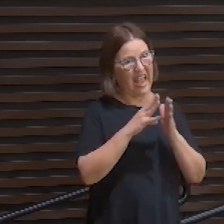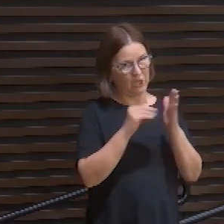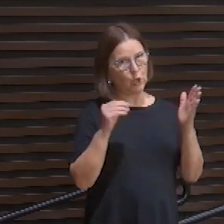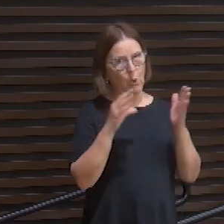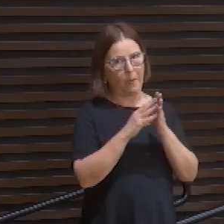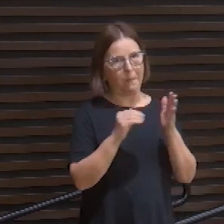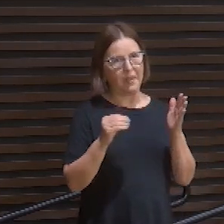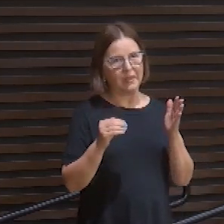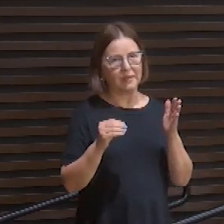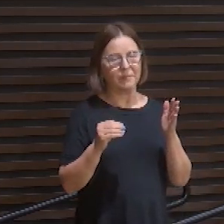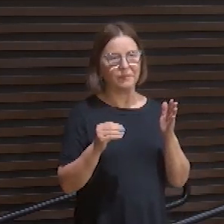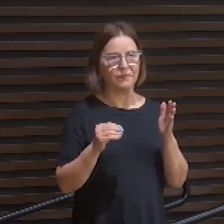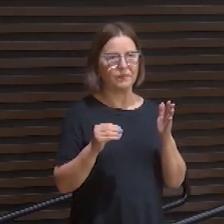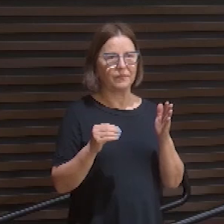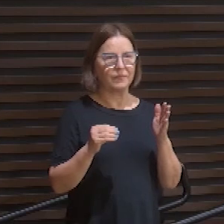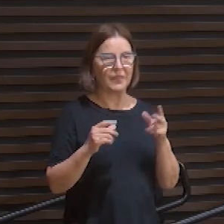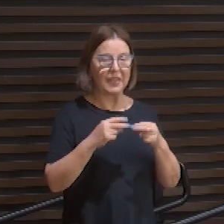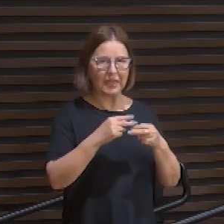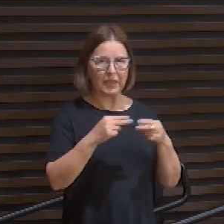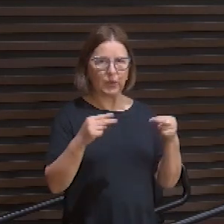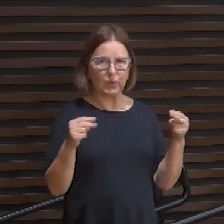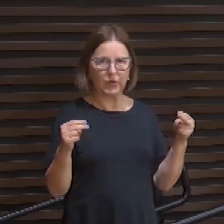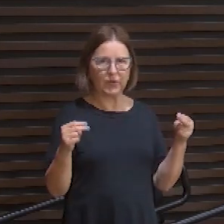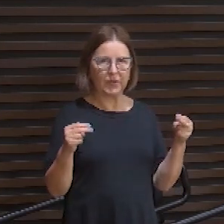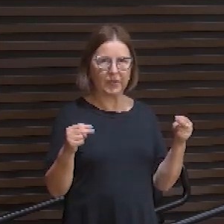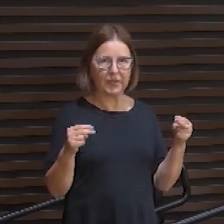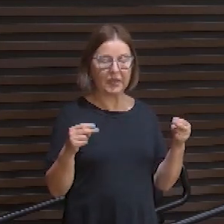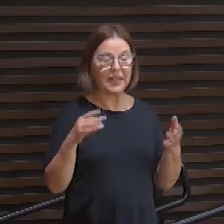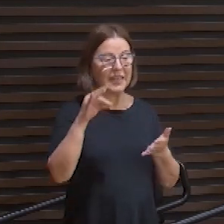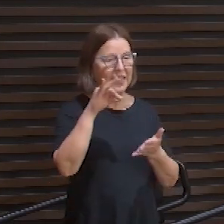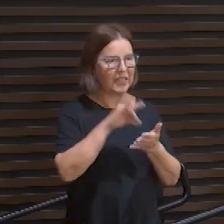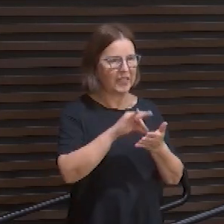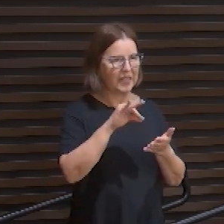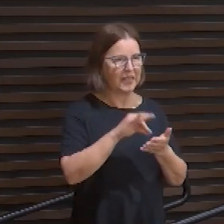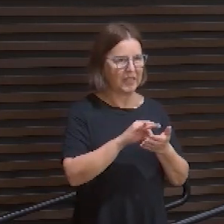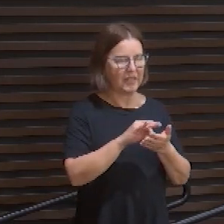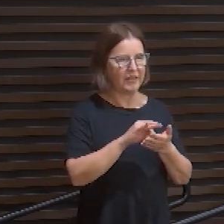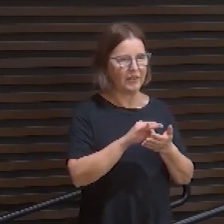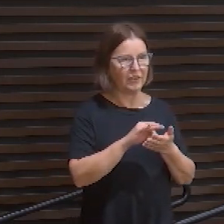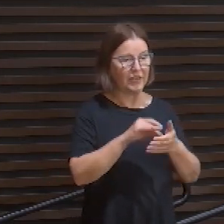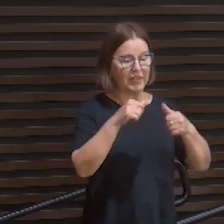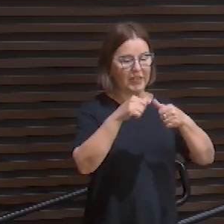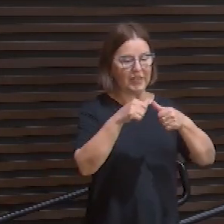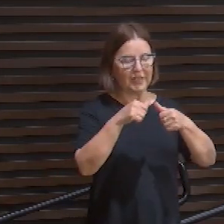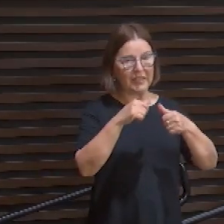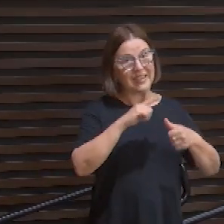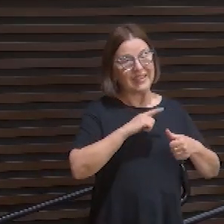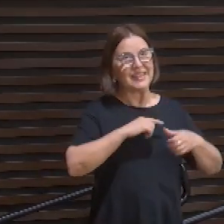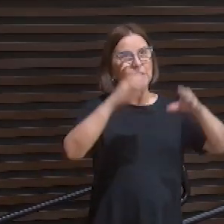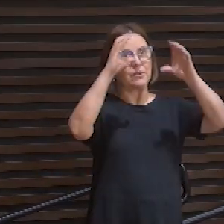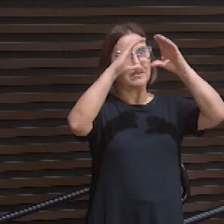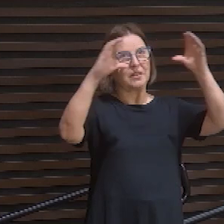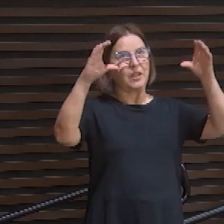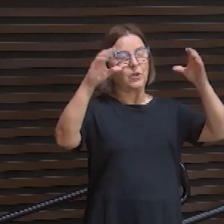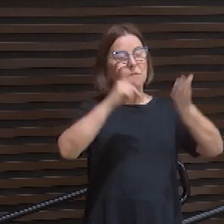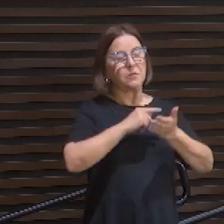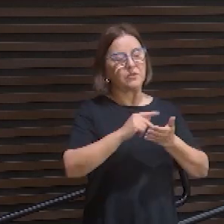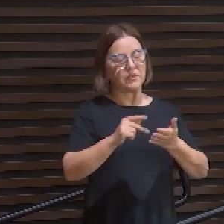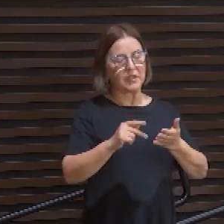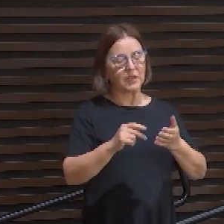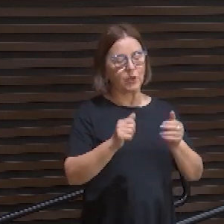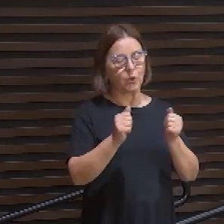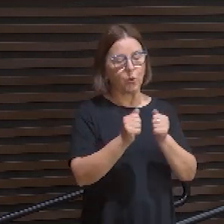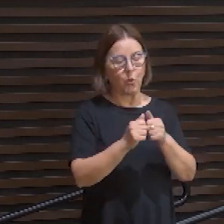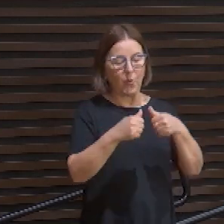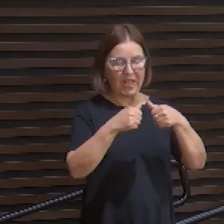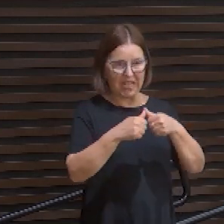cópias das coisas, da realidade que se acha no céu, se purificasse com estes